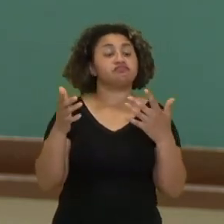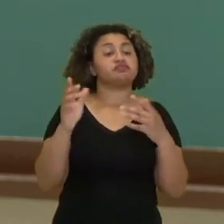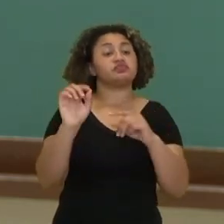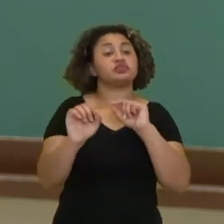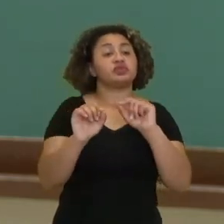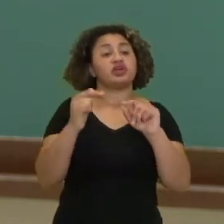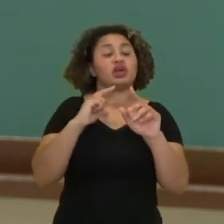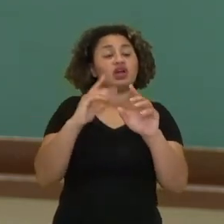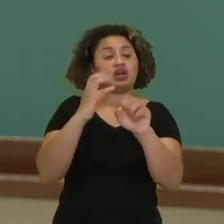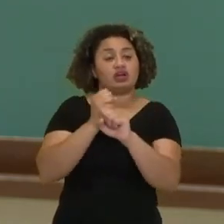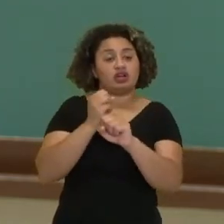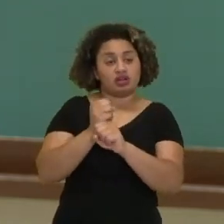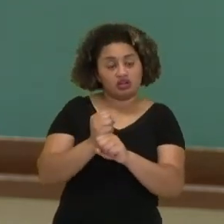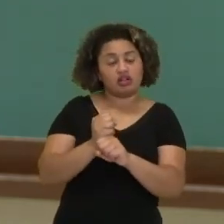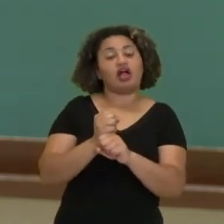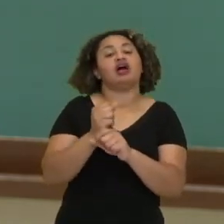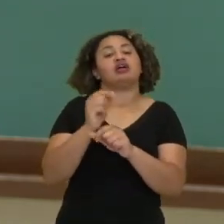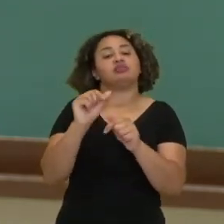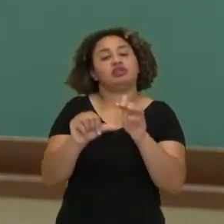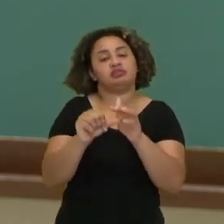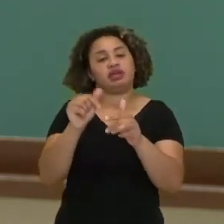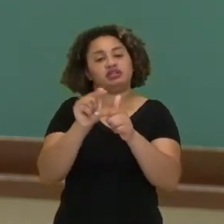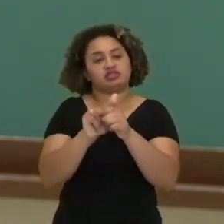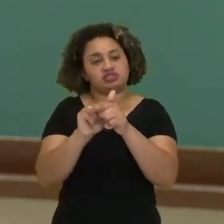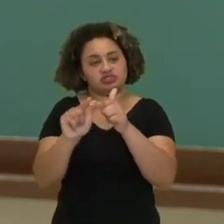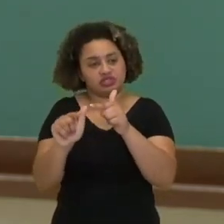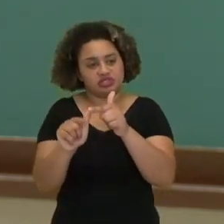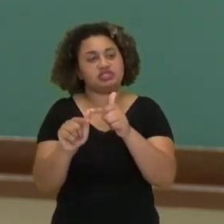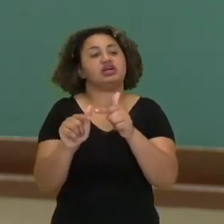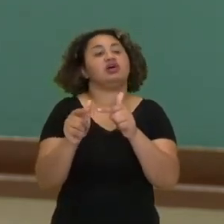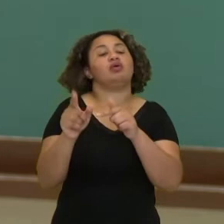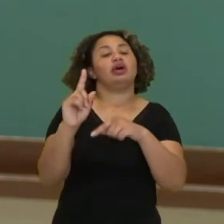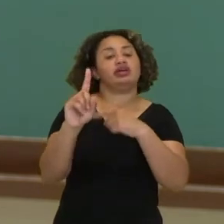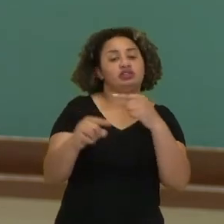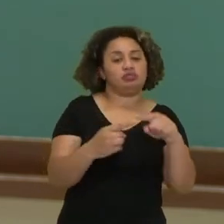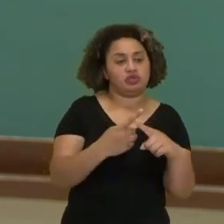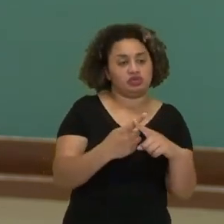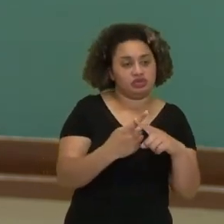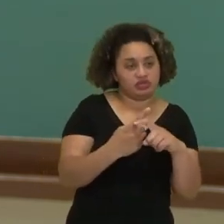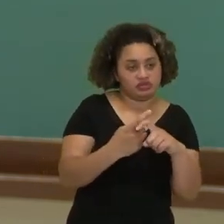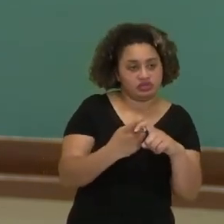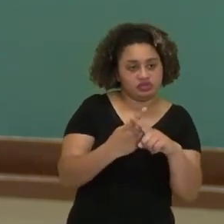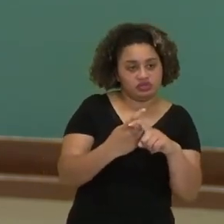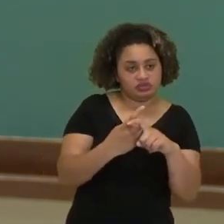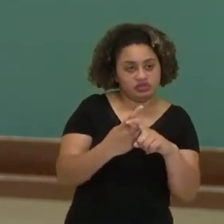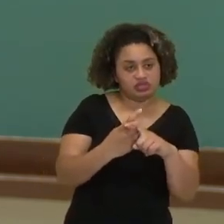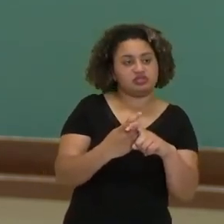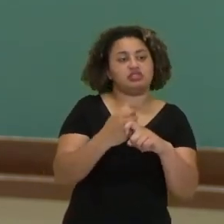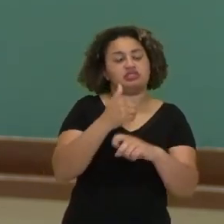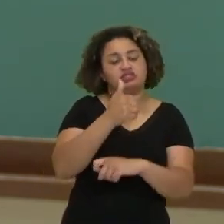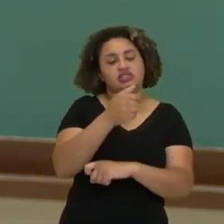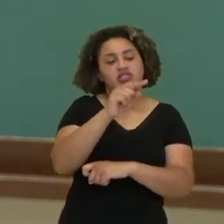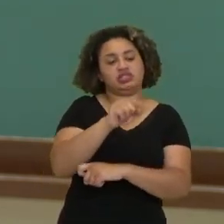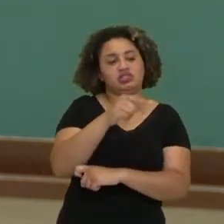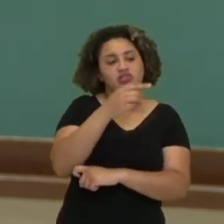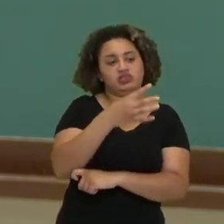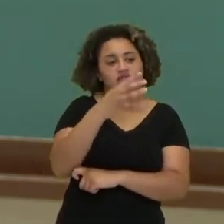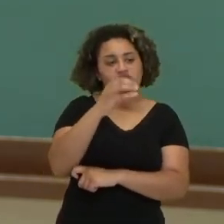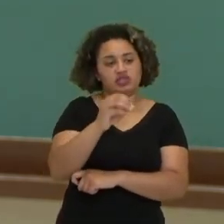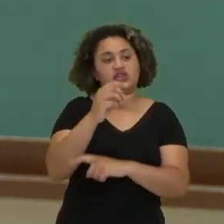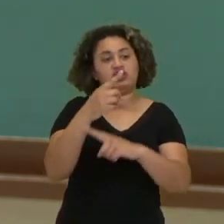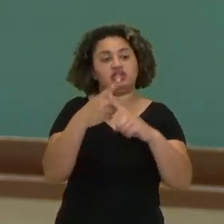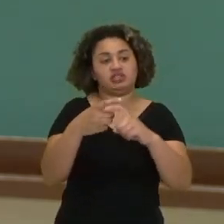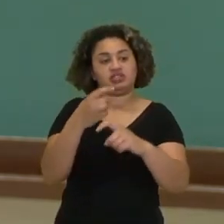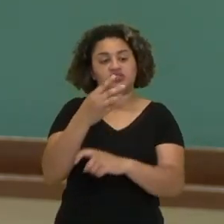eu quero calcular 33 centésimos de 140. Pego esse 140, divido por 100. Vocês já